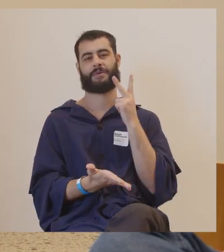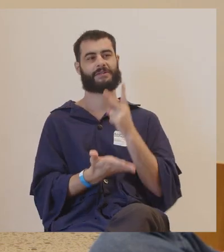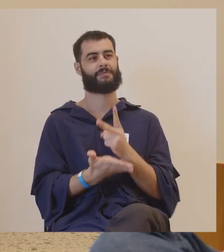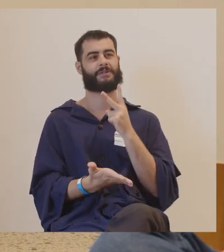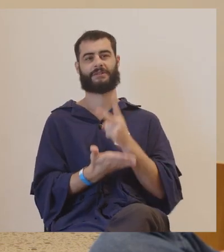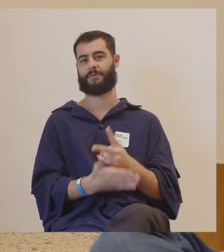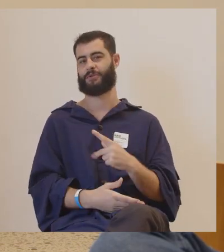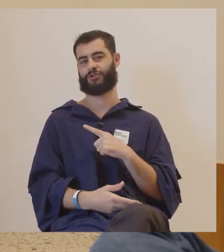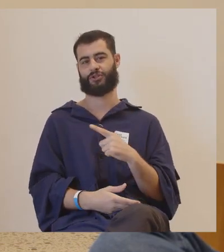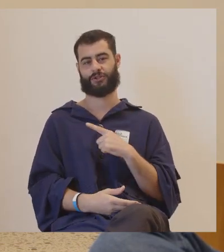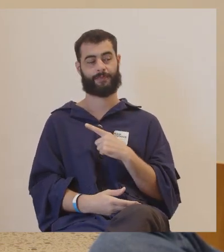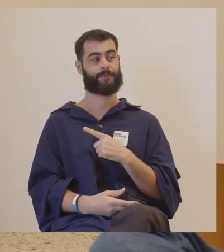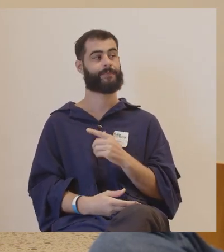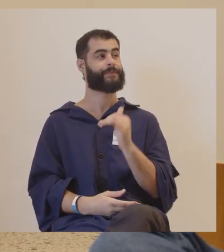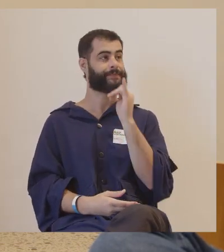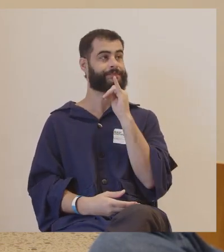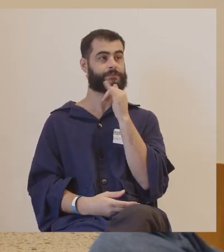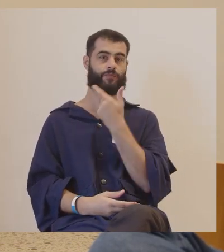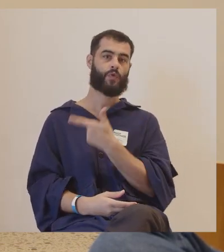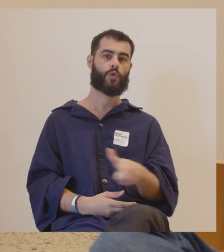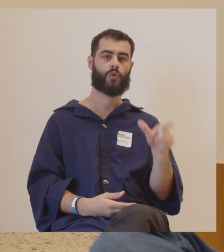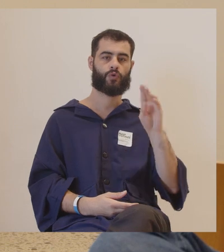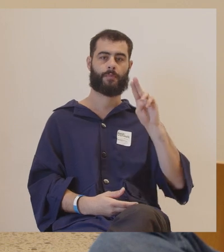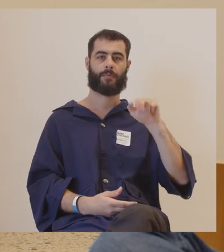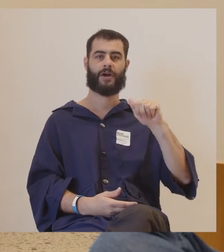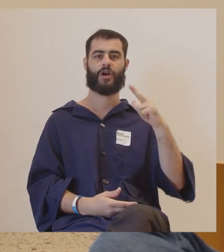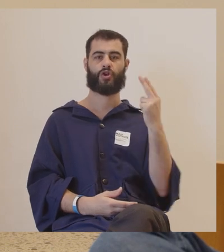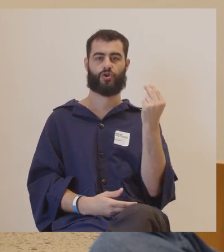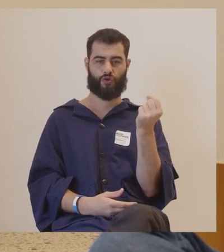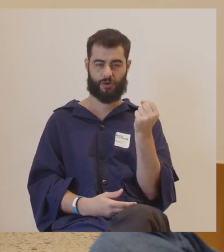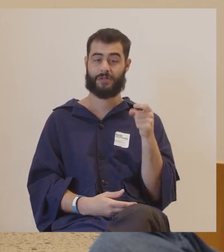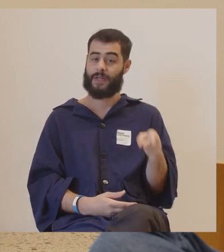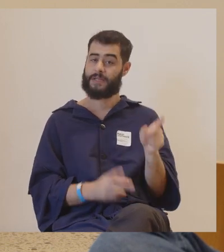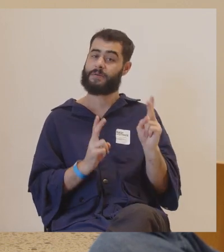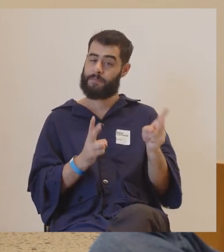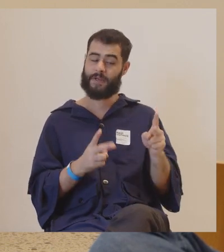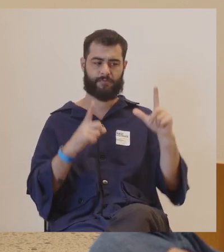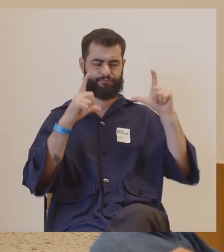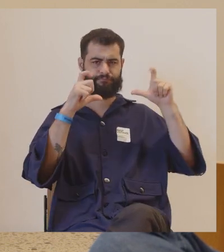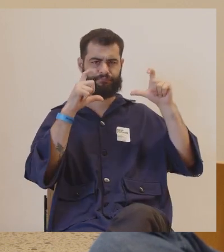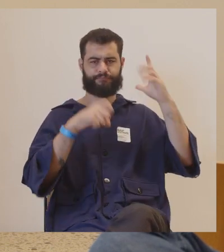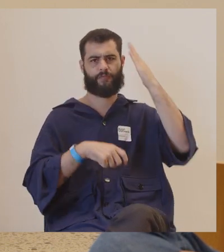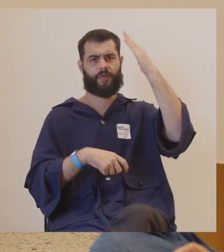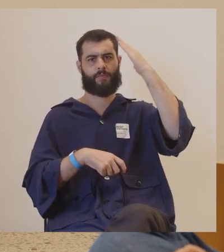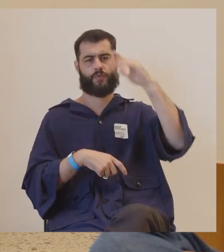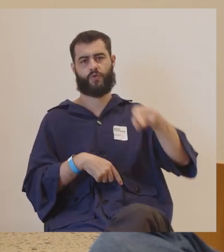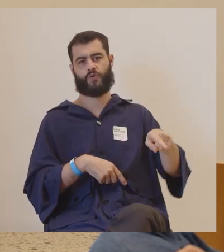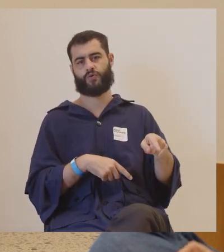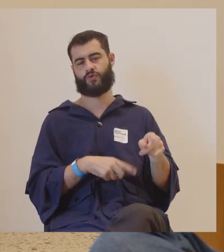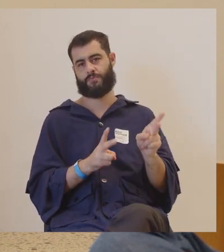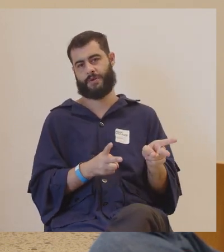por exemplo, os banhos de La Grenouillère eram desses lugares muito fotografados depois, né?